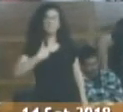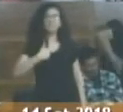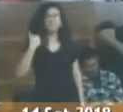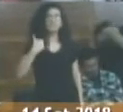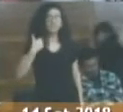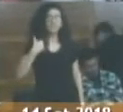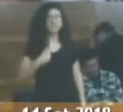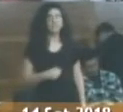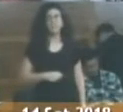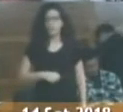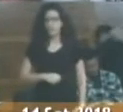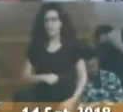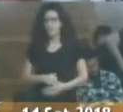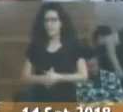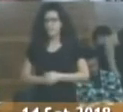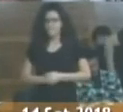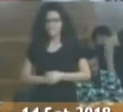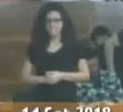E eu